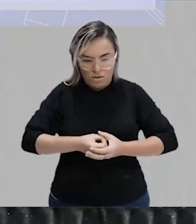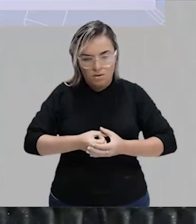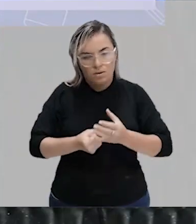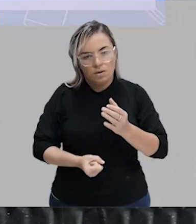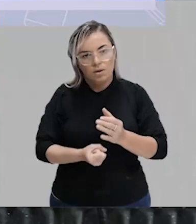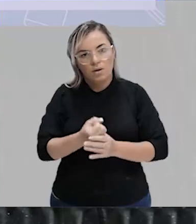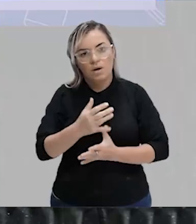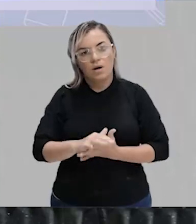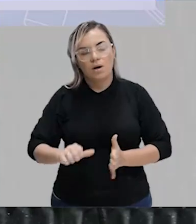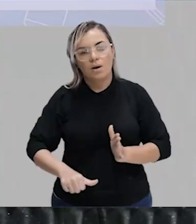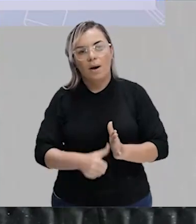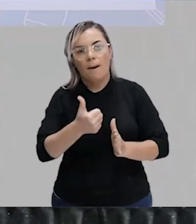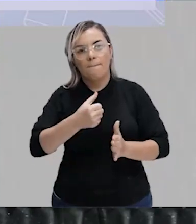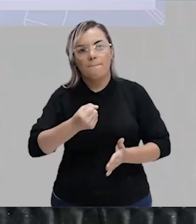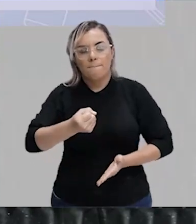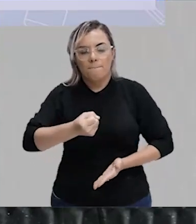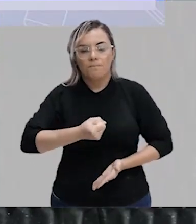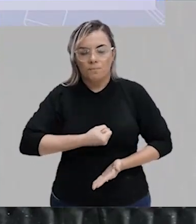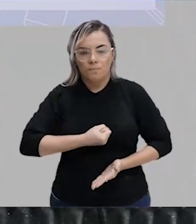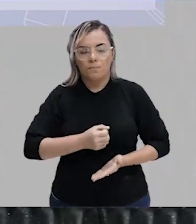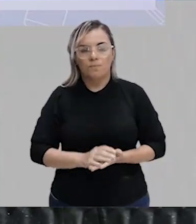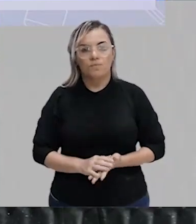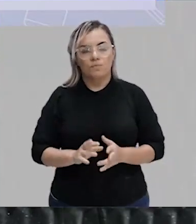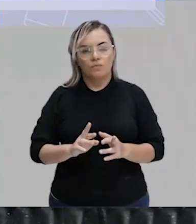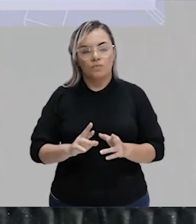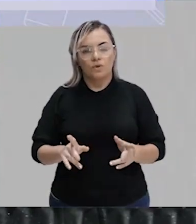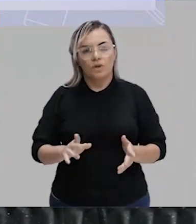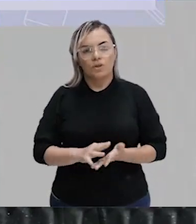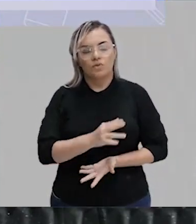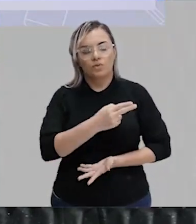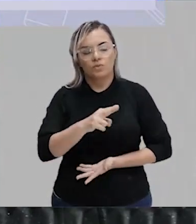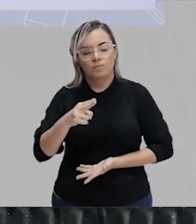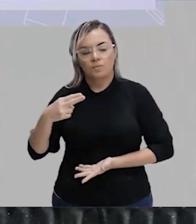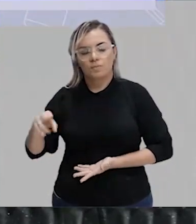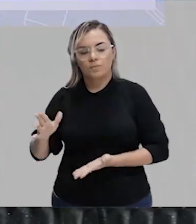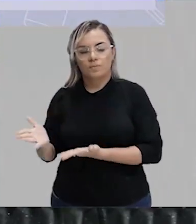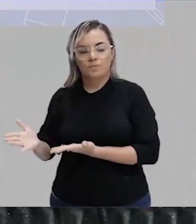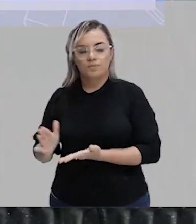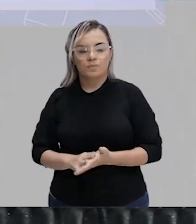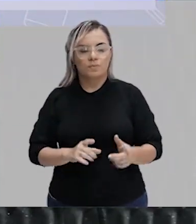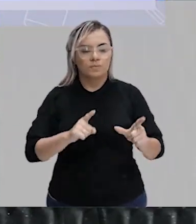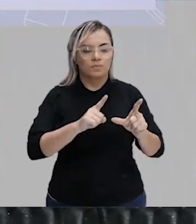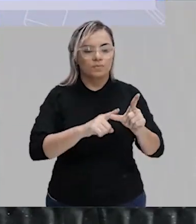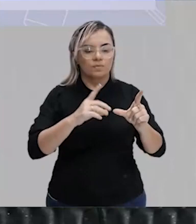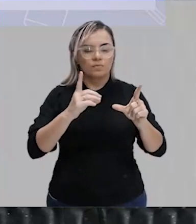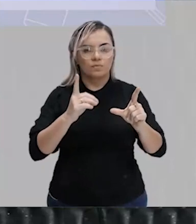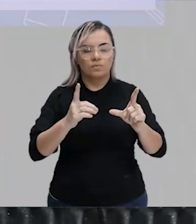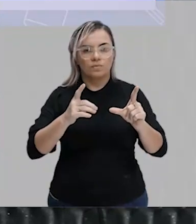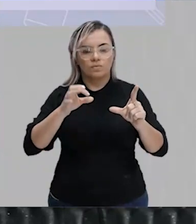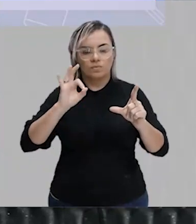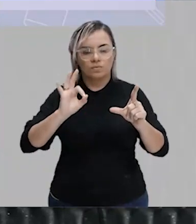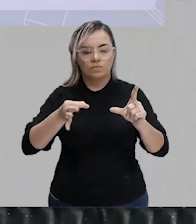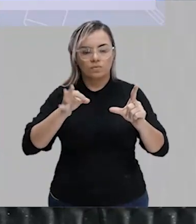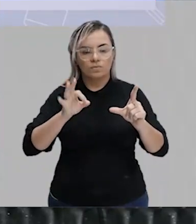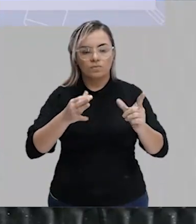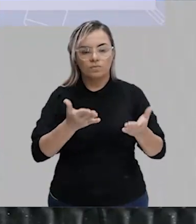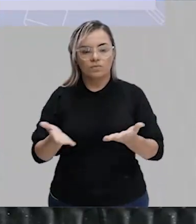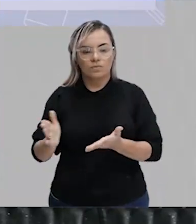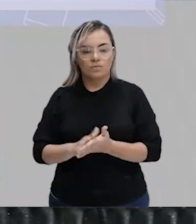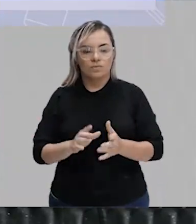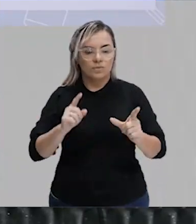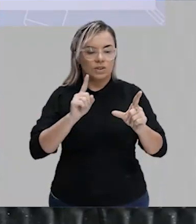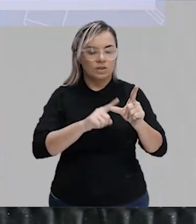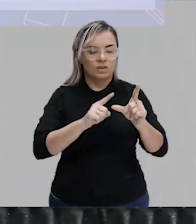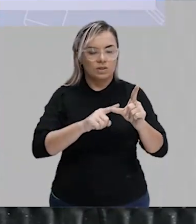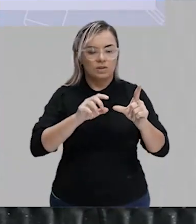deu origem, primeiramente, ao ânus. Ok? Então, a letra D está correta. Vamos ver o que tem de errado aqui na letra E.